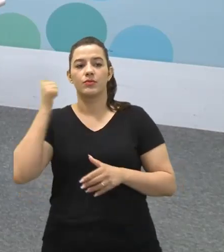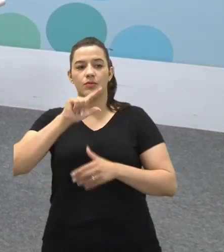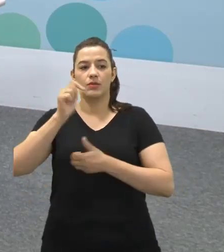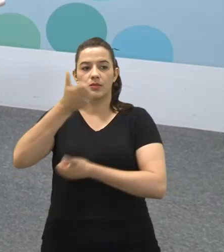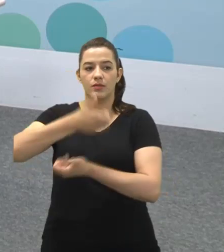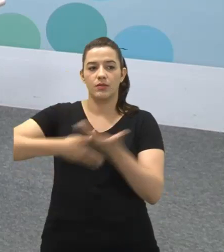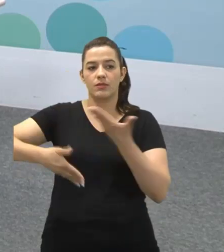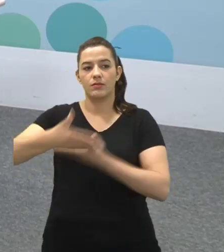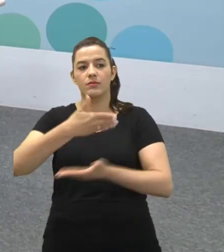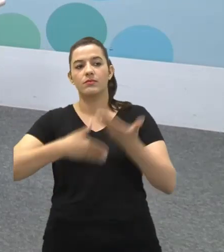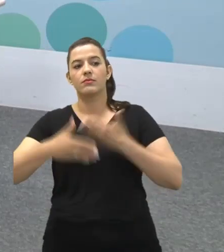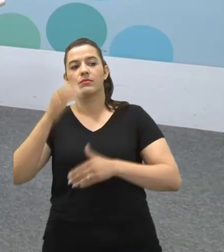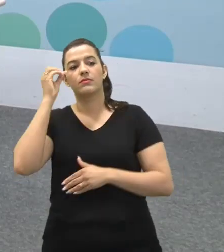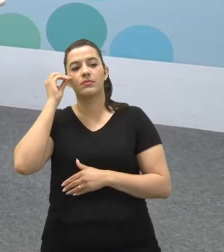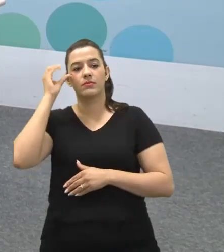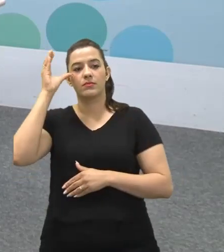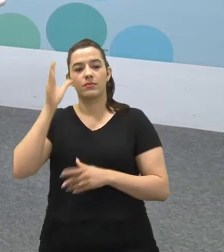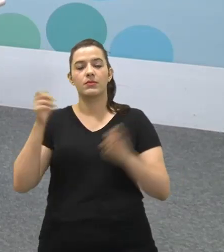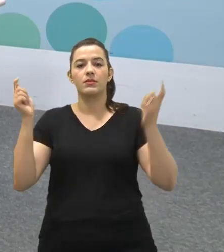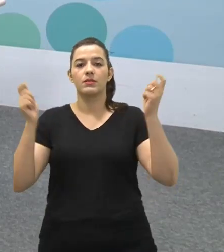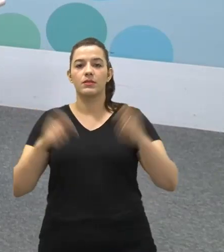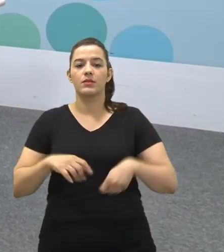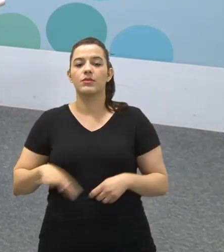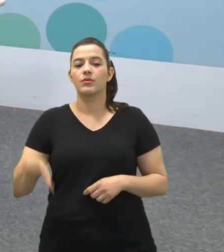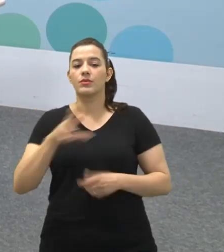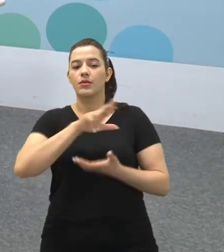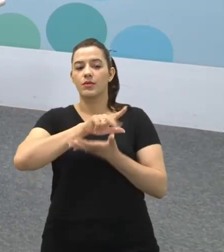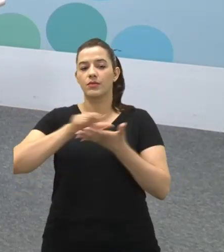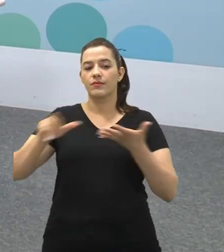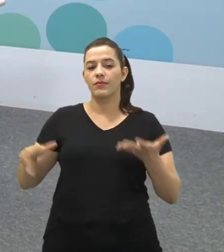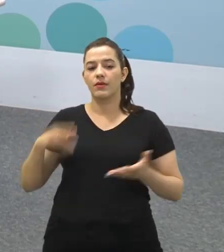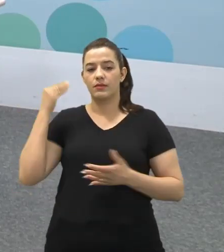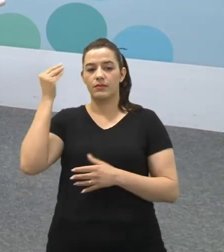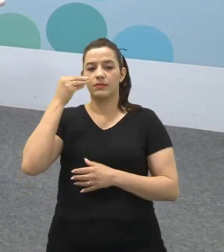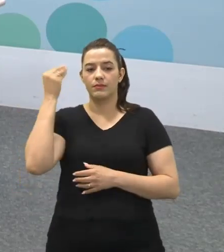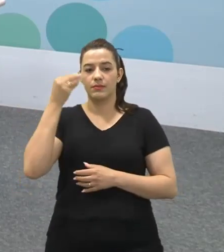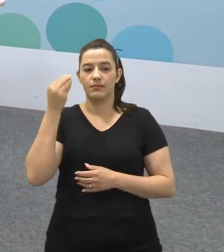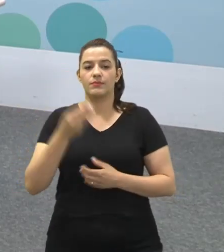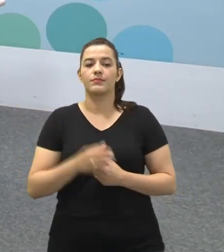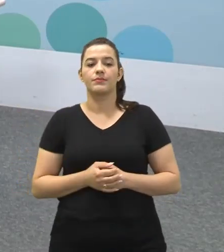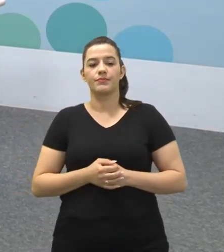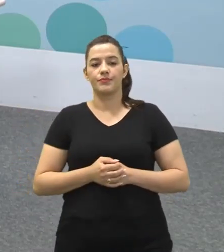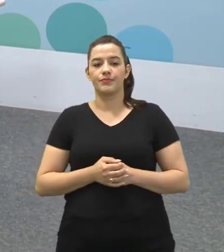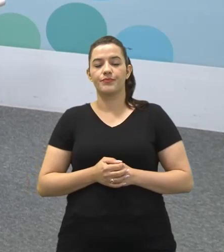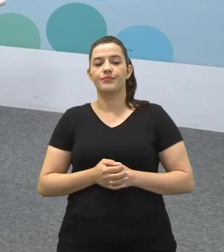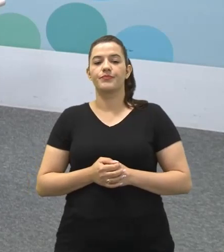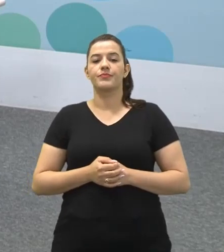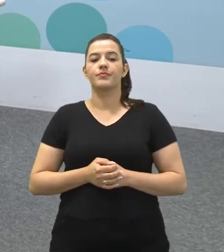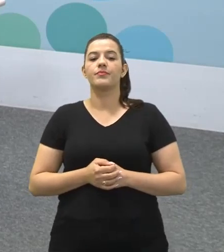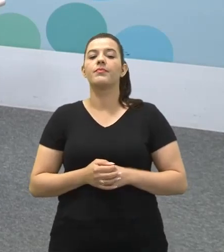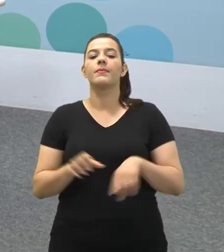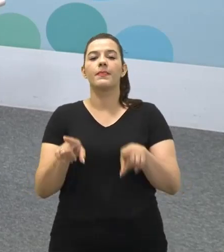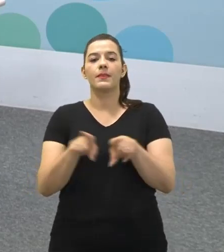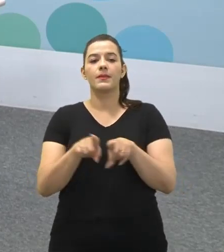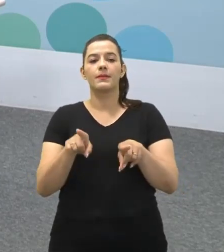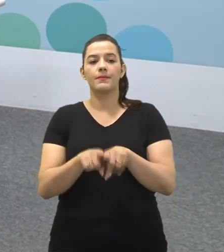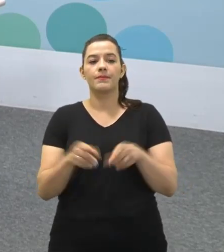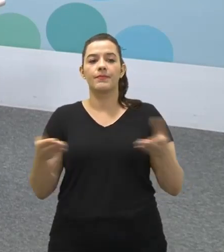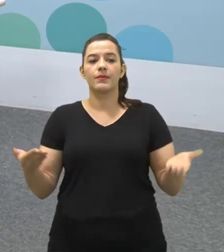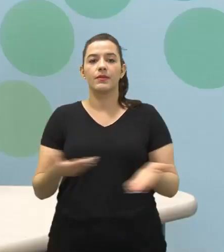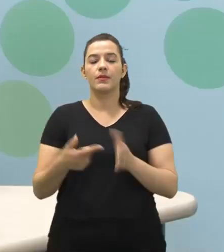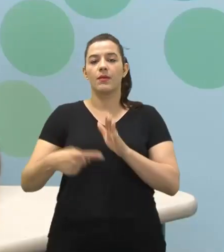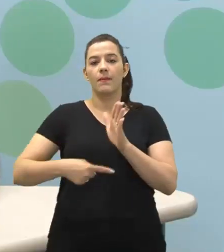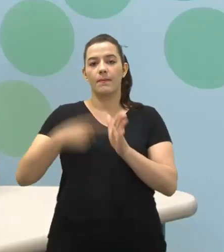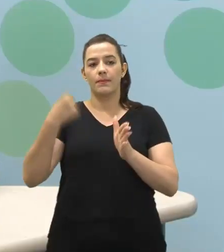conhecimentos enfim propiciando aí várias experiências né é muito bem agora nós iremos para o